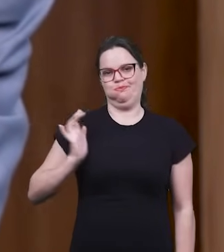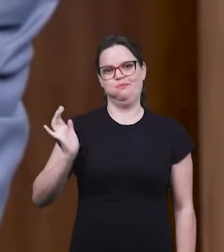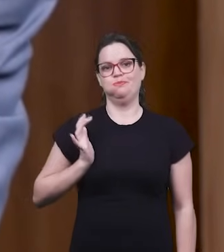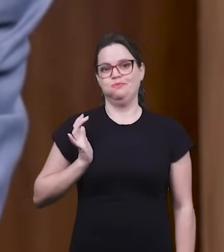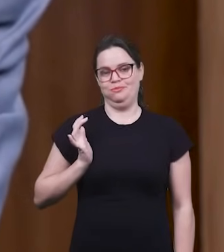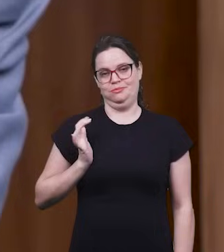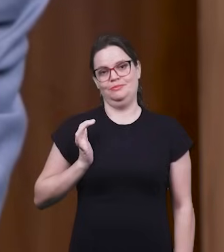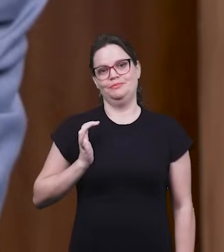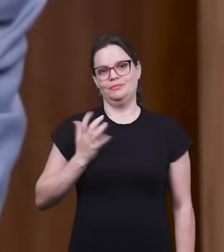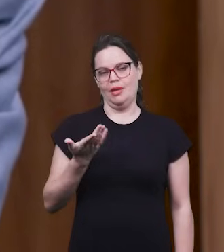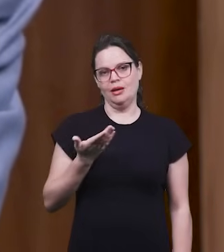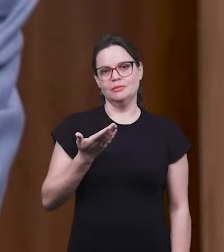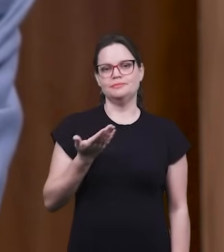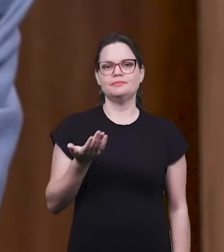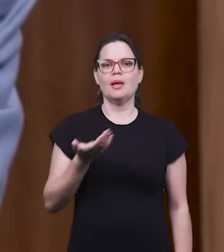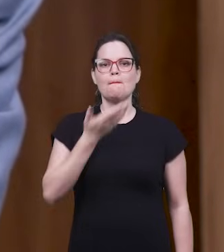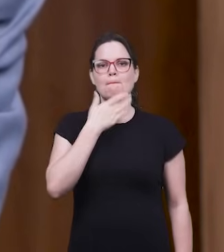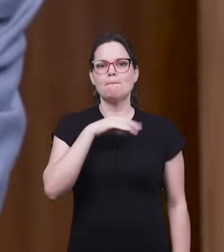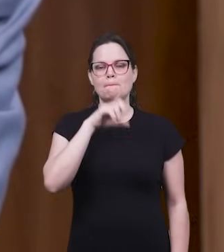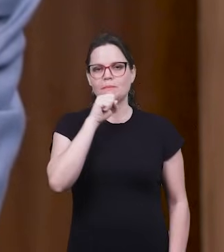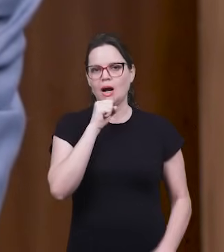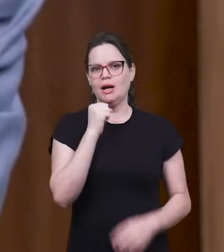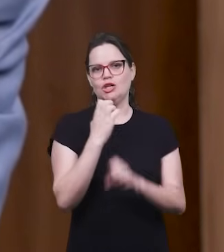pai, engenheiro, diretor